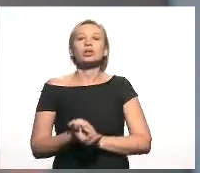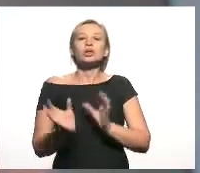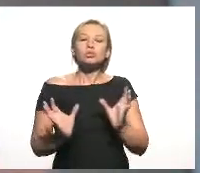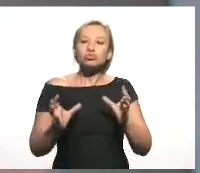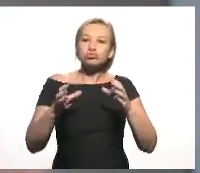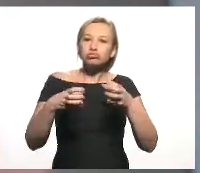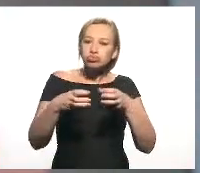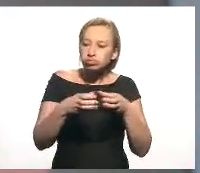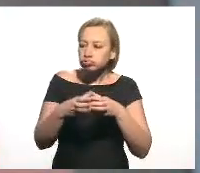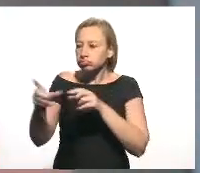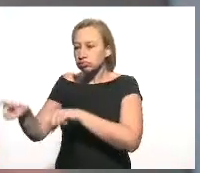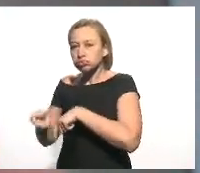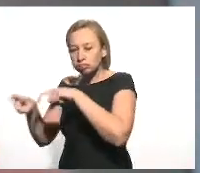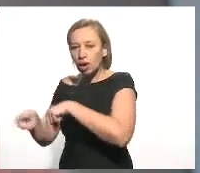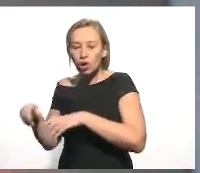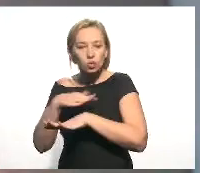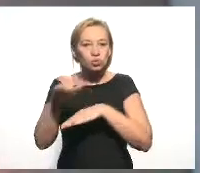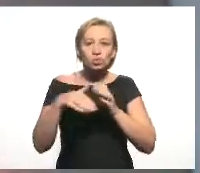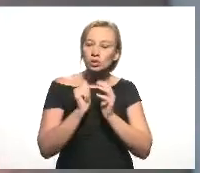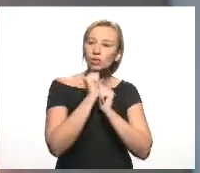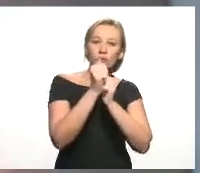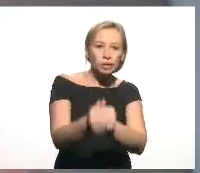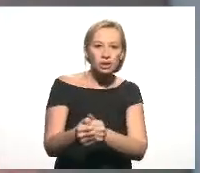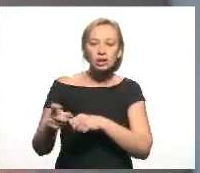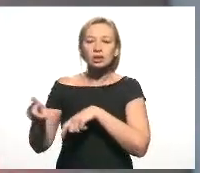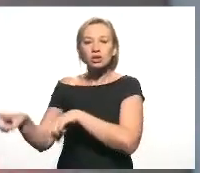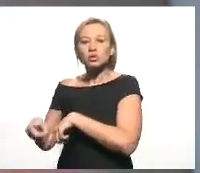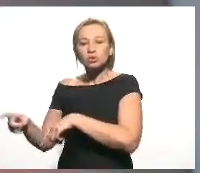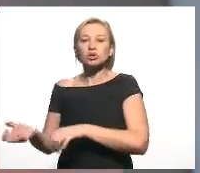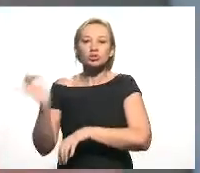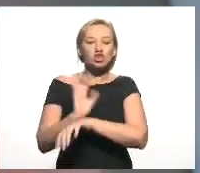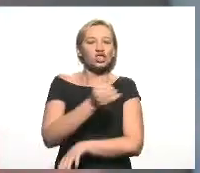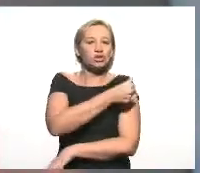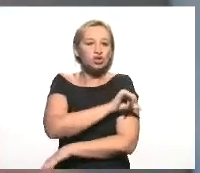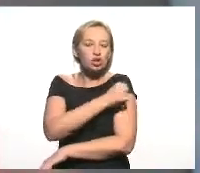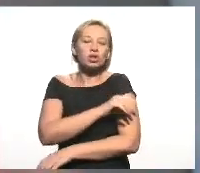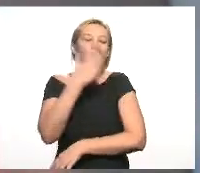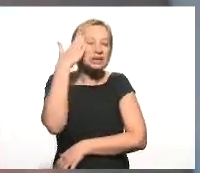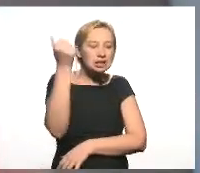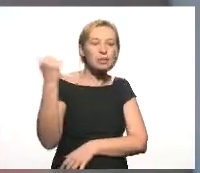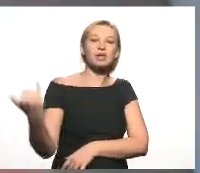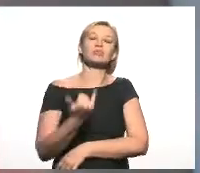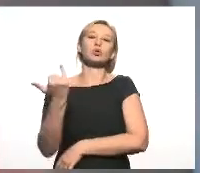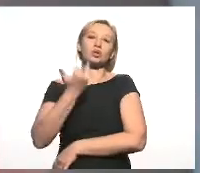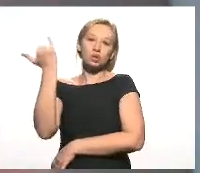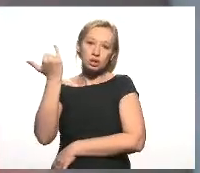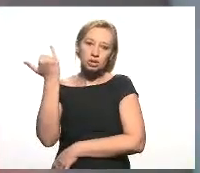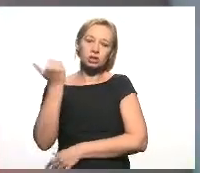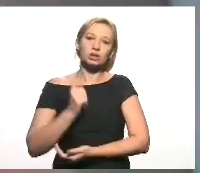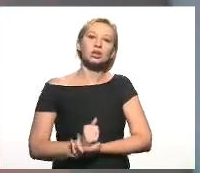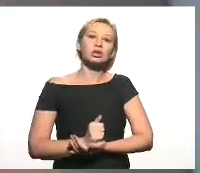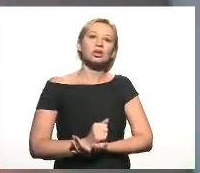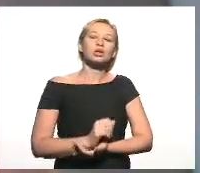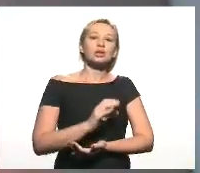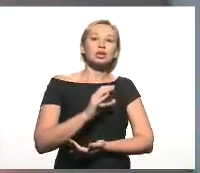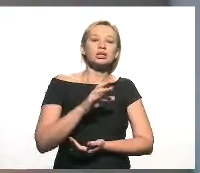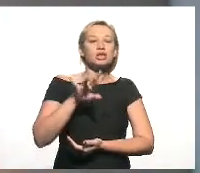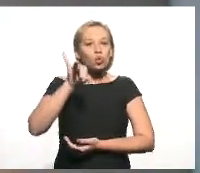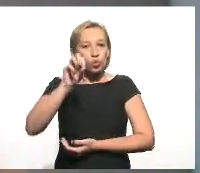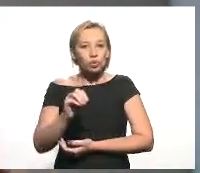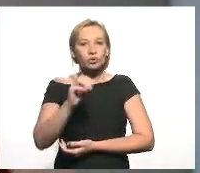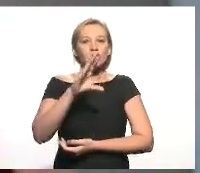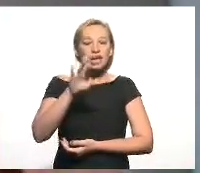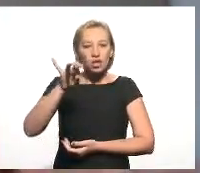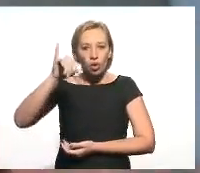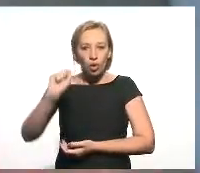com todas e todos que acompanham a questão da agricultura no estado do Rio de Janeiro e que sabem a importância do circuito carioca de feiras orgânicas. Então,